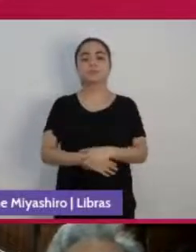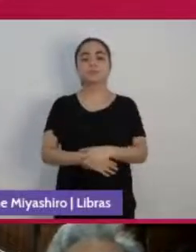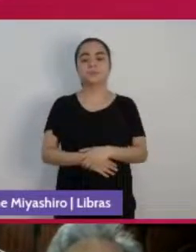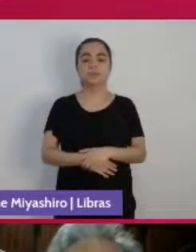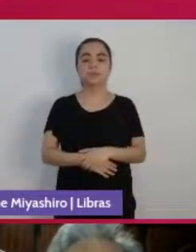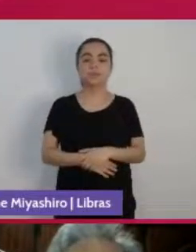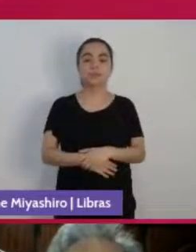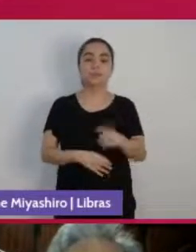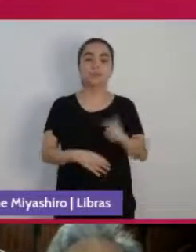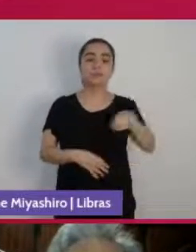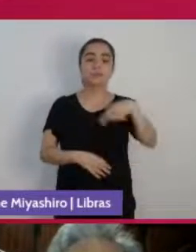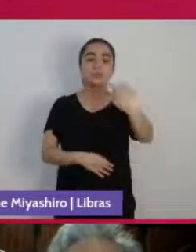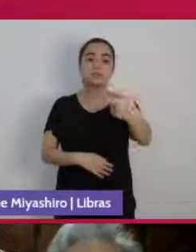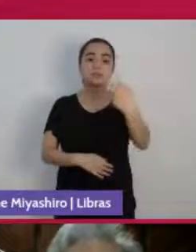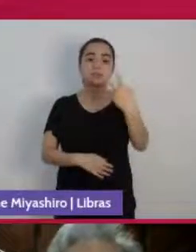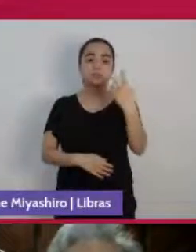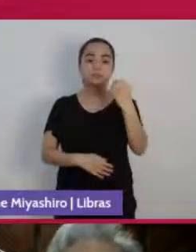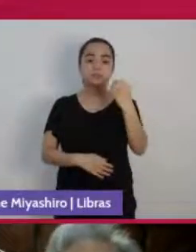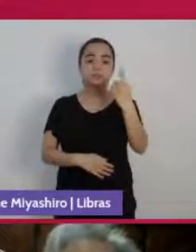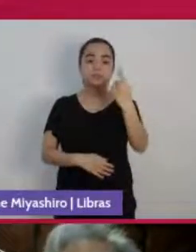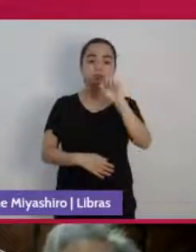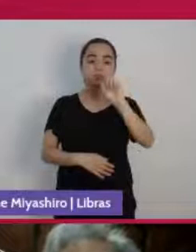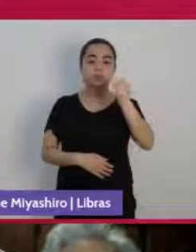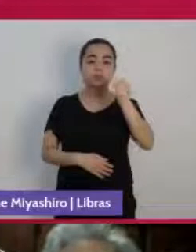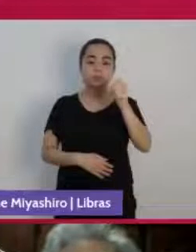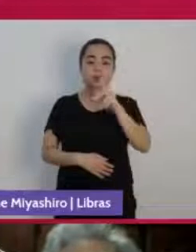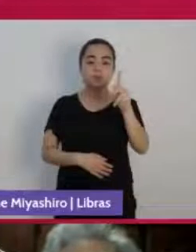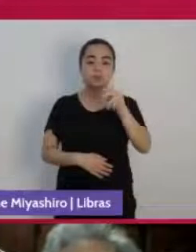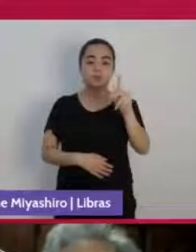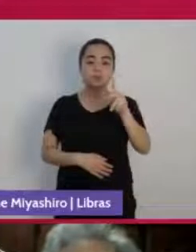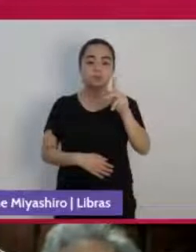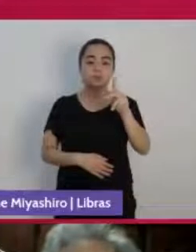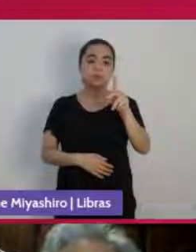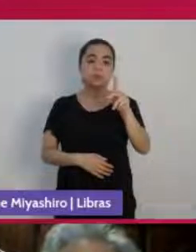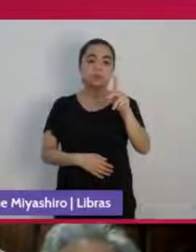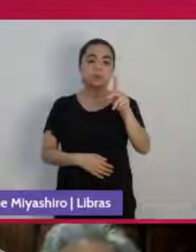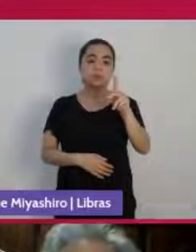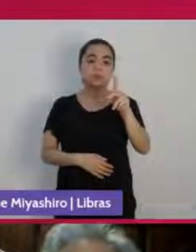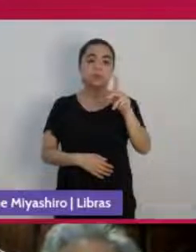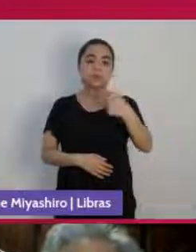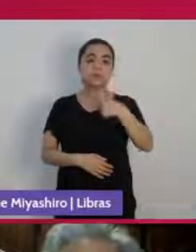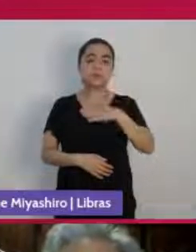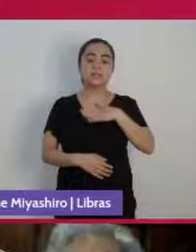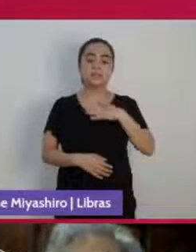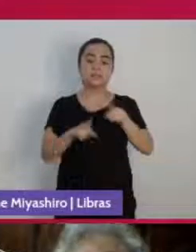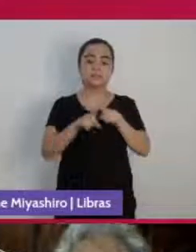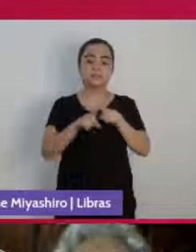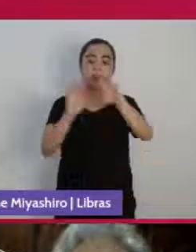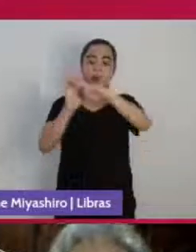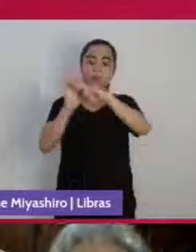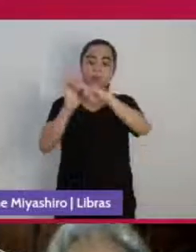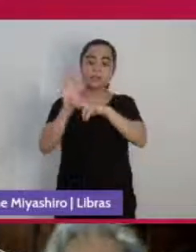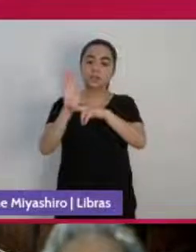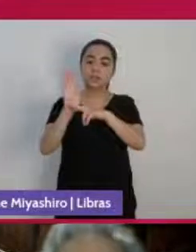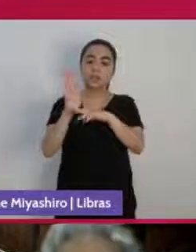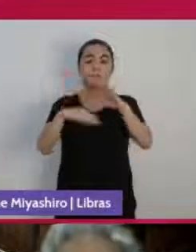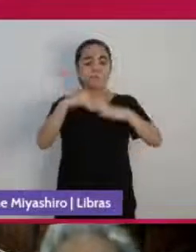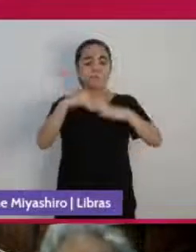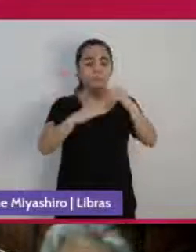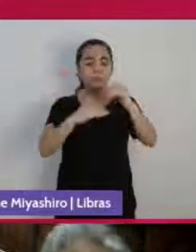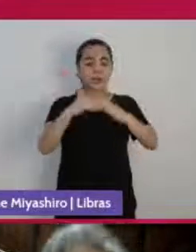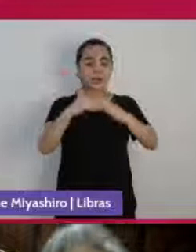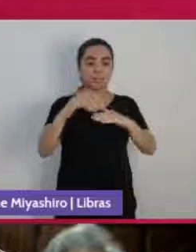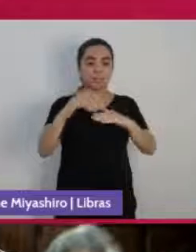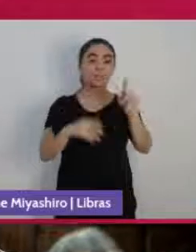em 2018, professora Vera e eu lançamos Guia Prático de Densitometria Óssea. Na verdade, professora Vera, eu,